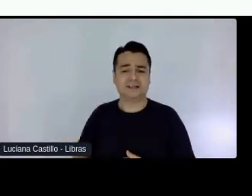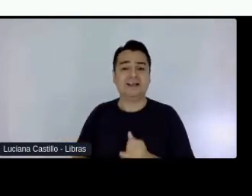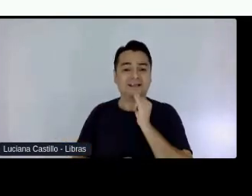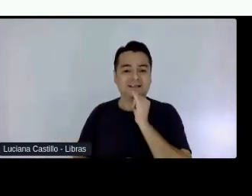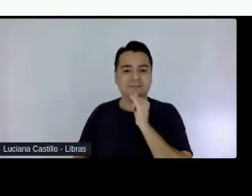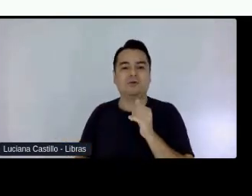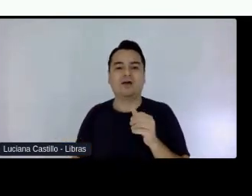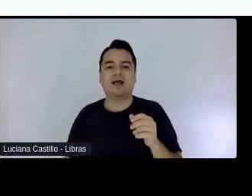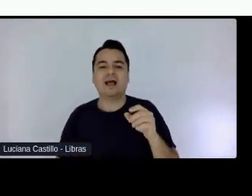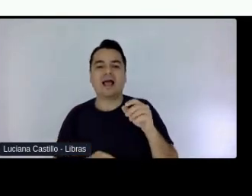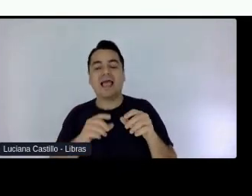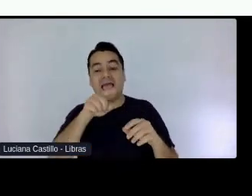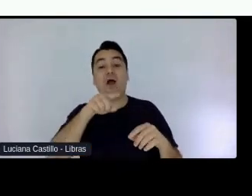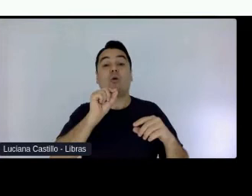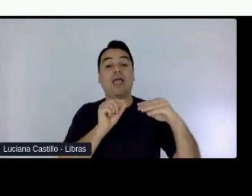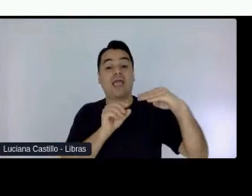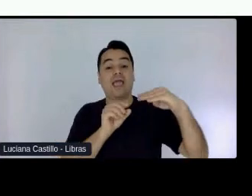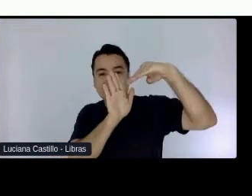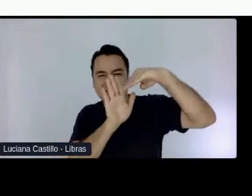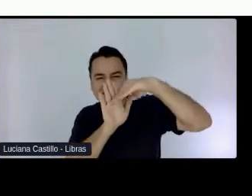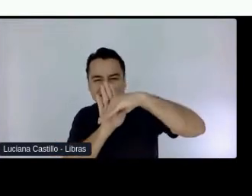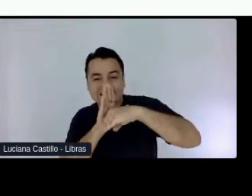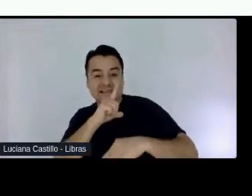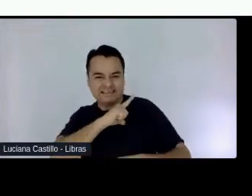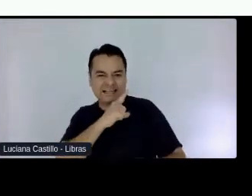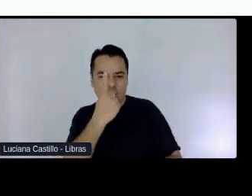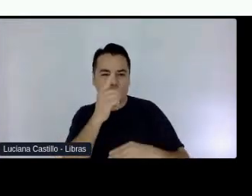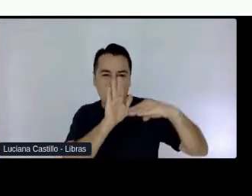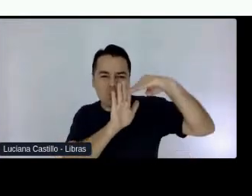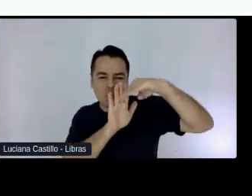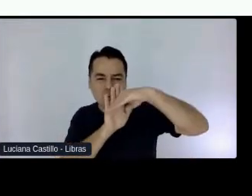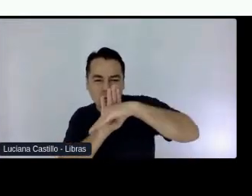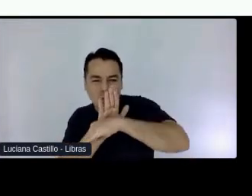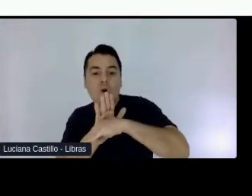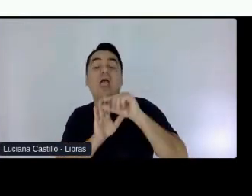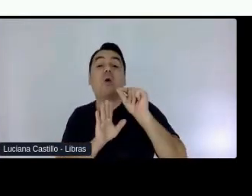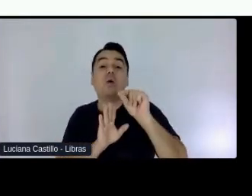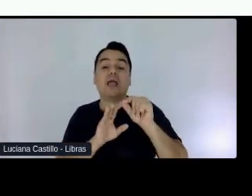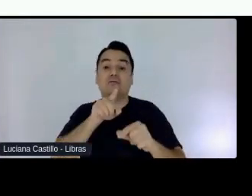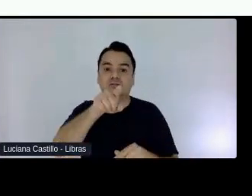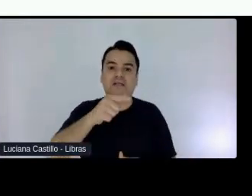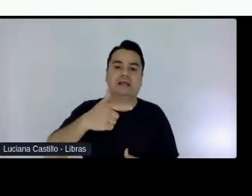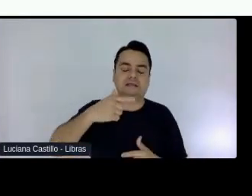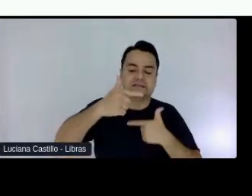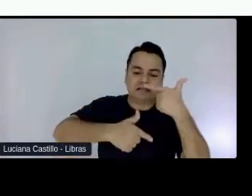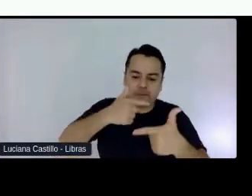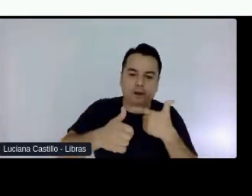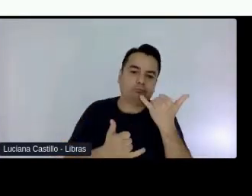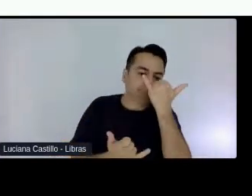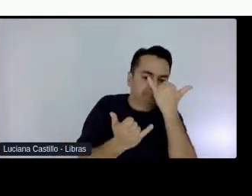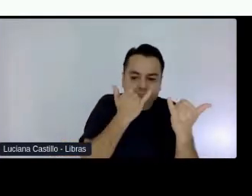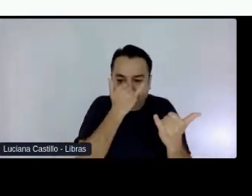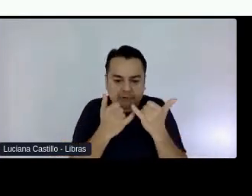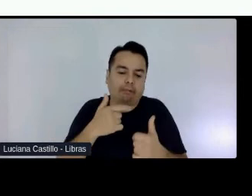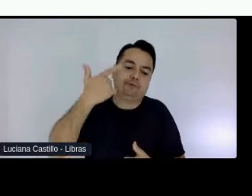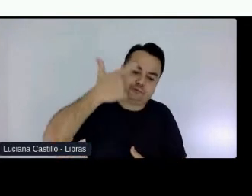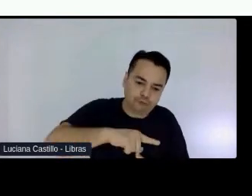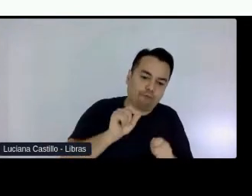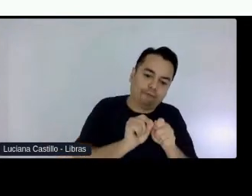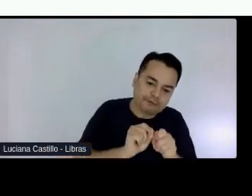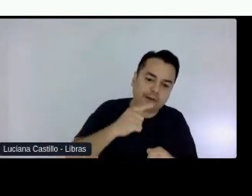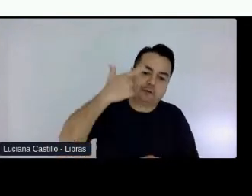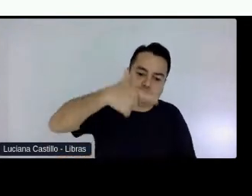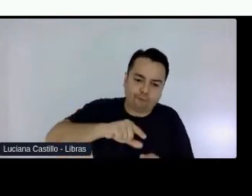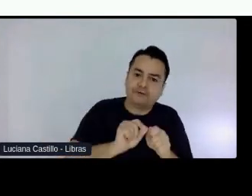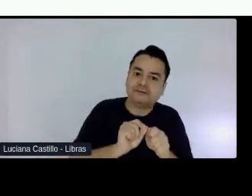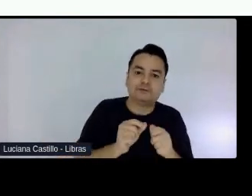é a curva decrescente, demonstrando ali que é pouco retrabalho que o time tem. É pouco retrabalho. E quando tem